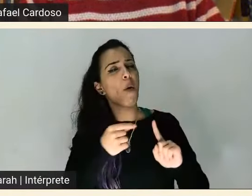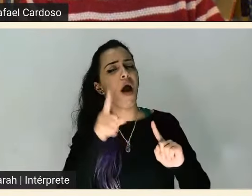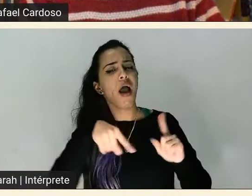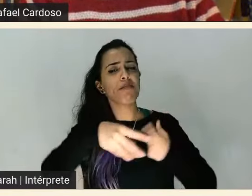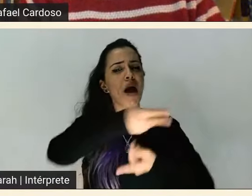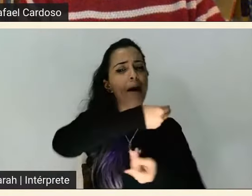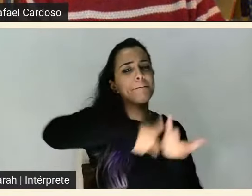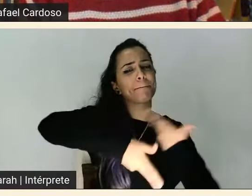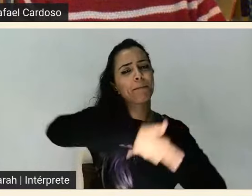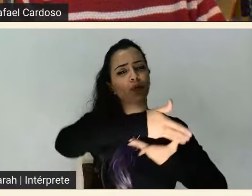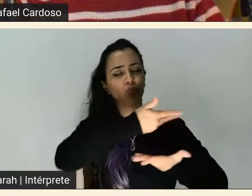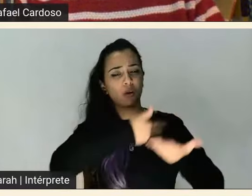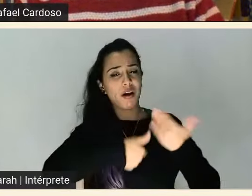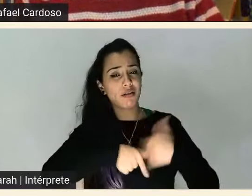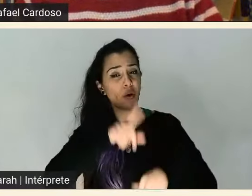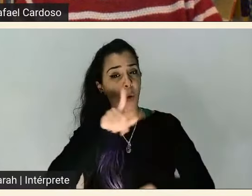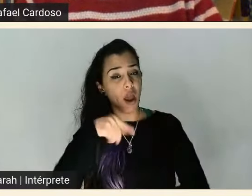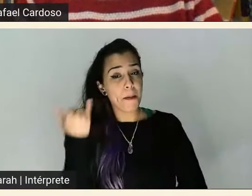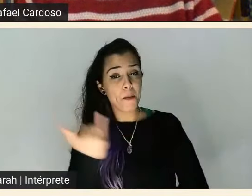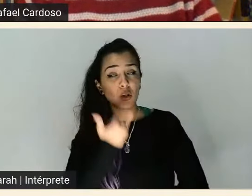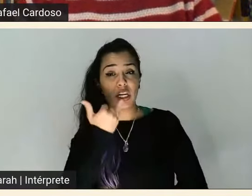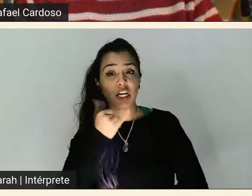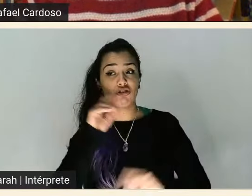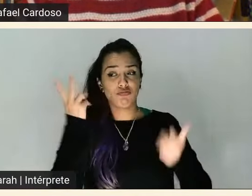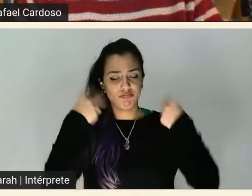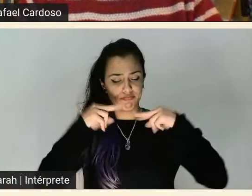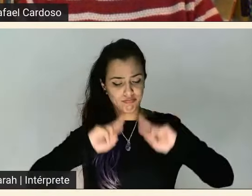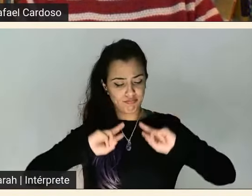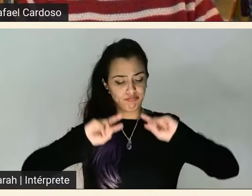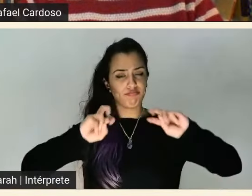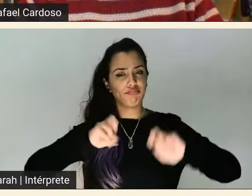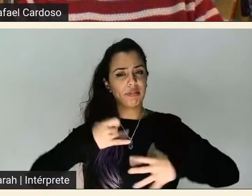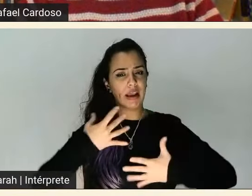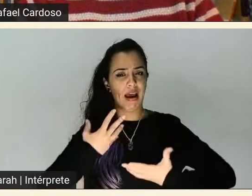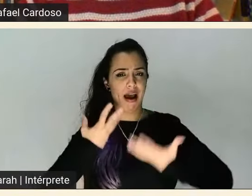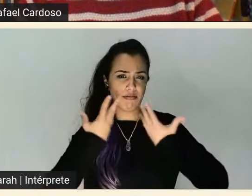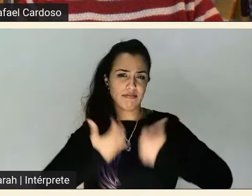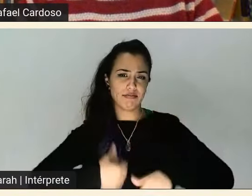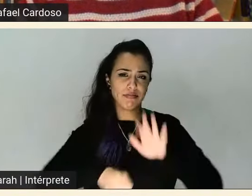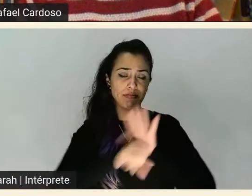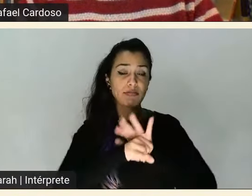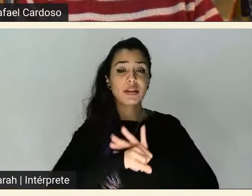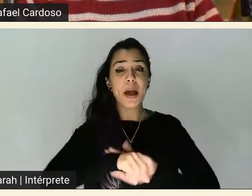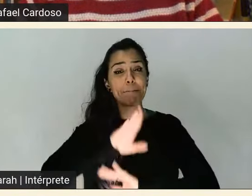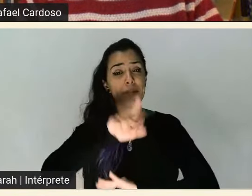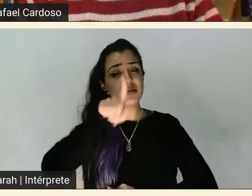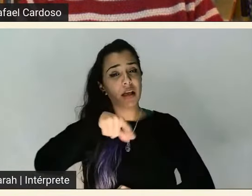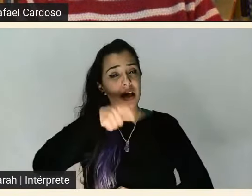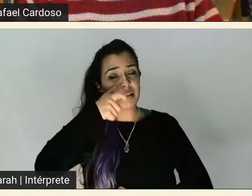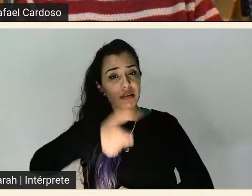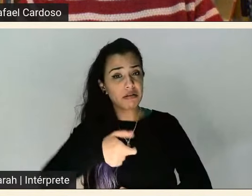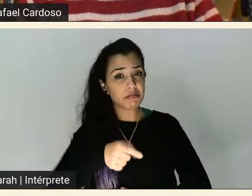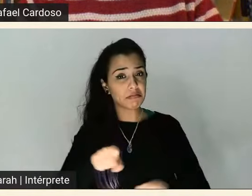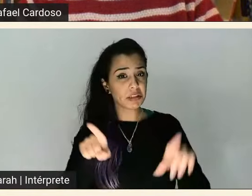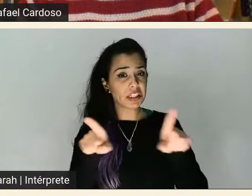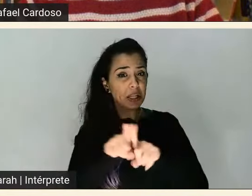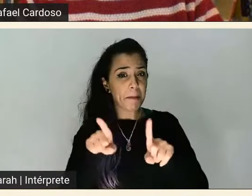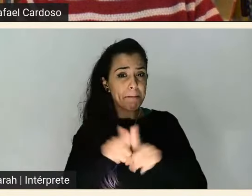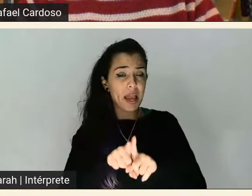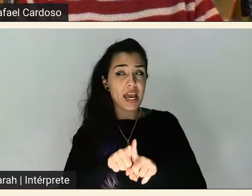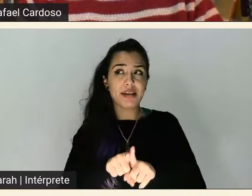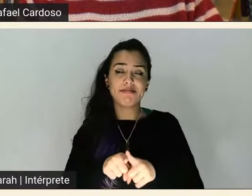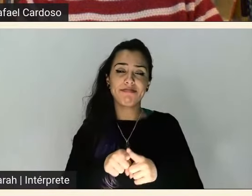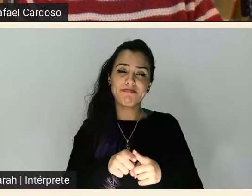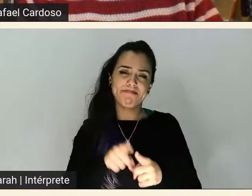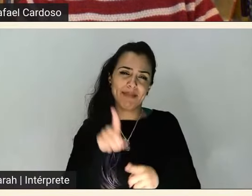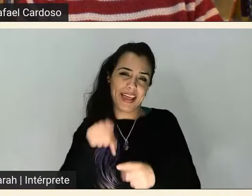gente conseguir se autodefinir, mas também me interessa muito, e talvez seja uma das coisas que eu tenho buscado nos